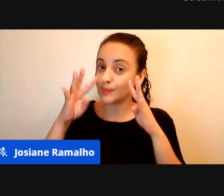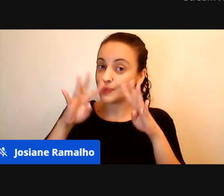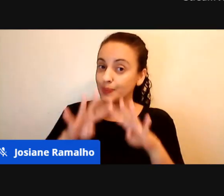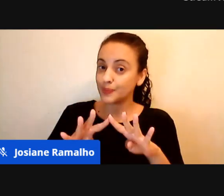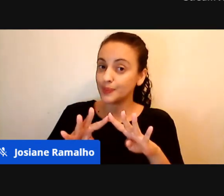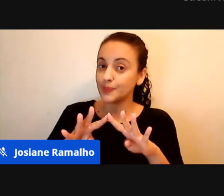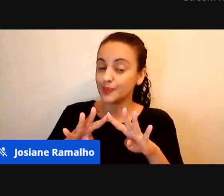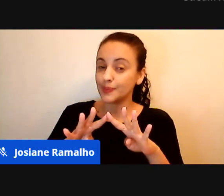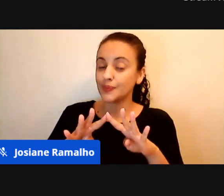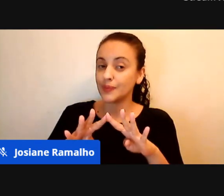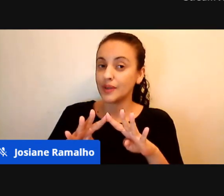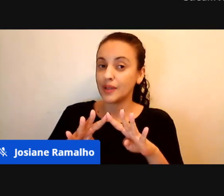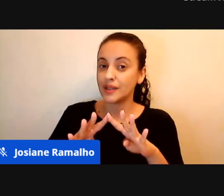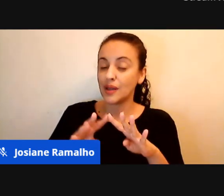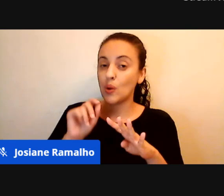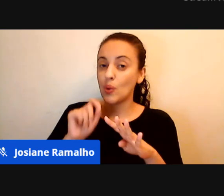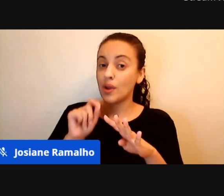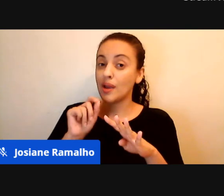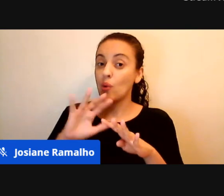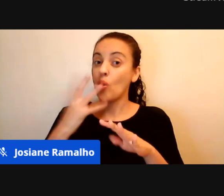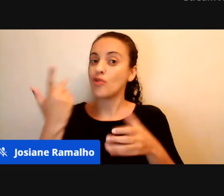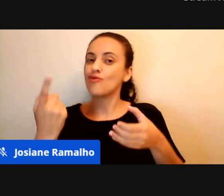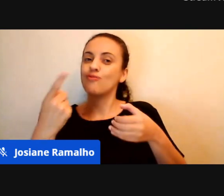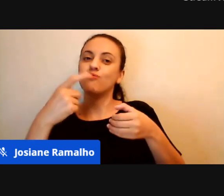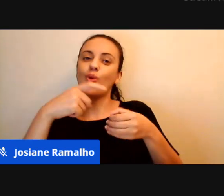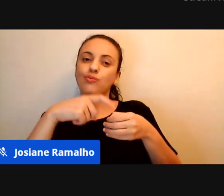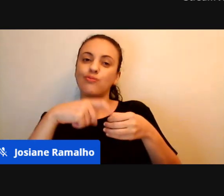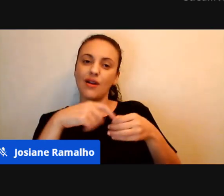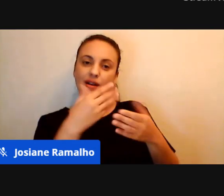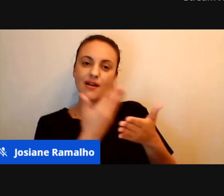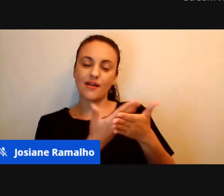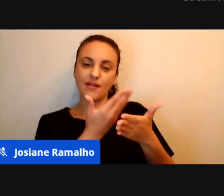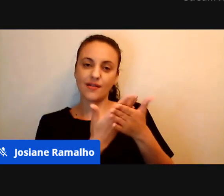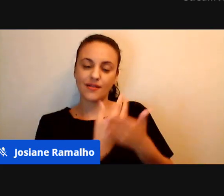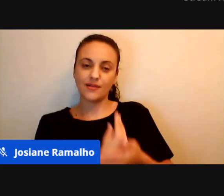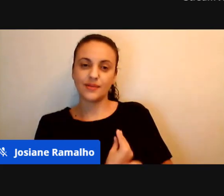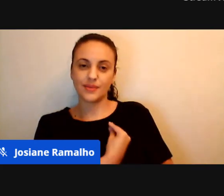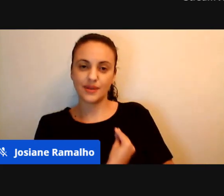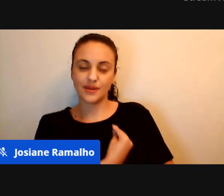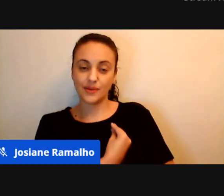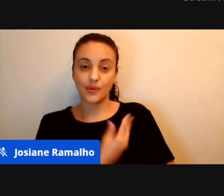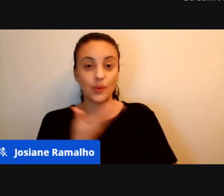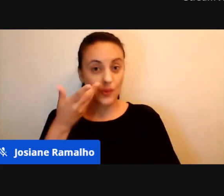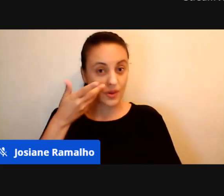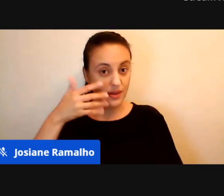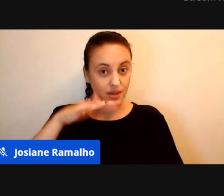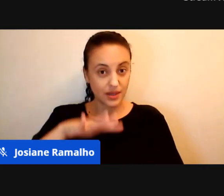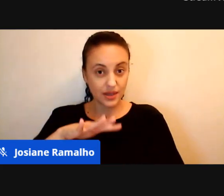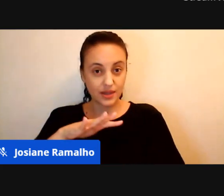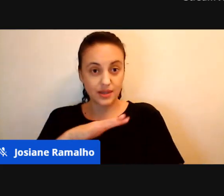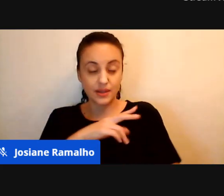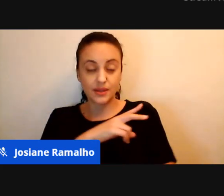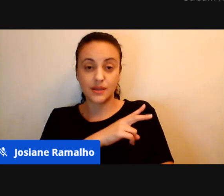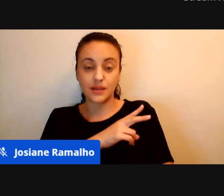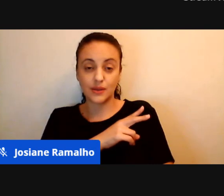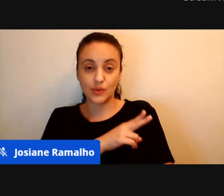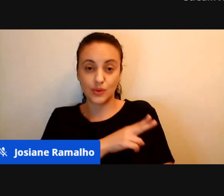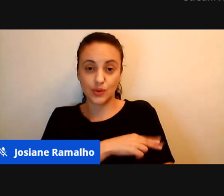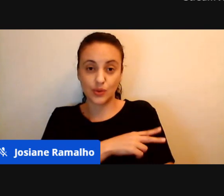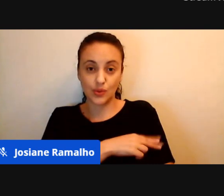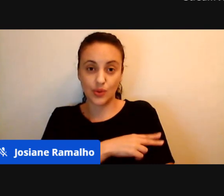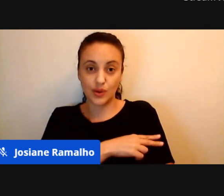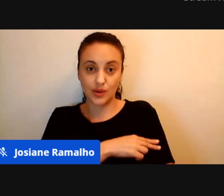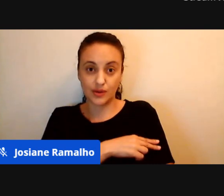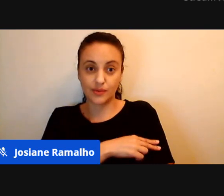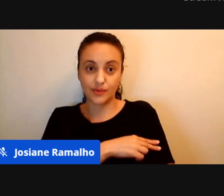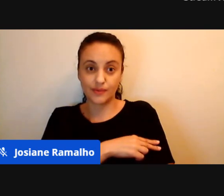muito grande no retorno do presencial. Né? As nossas crianças do segundo ano esse ano fizeram o primeiro aninho remoto, ou